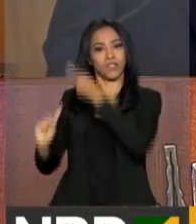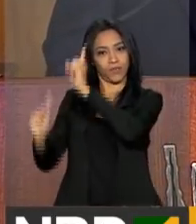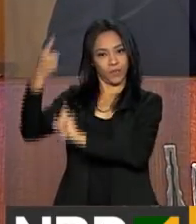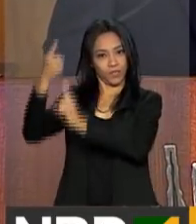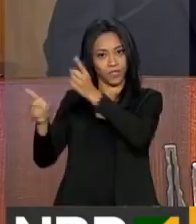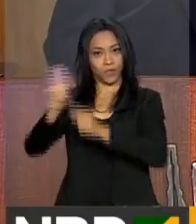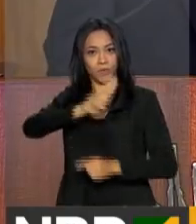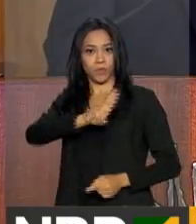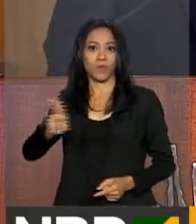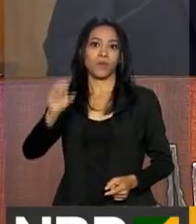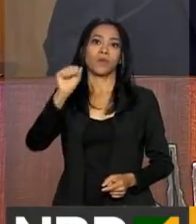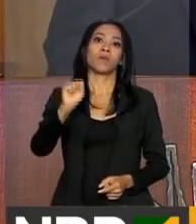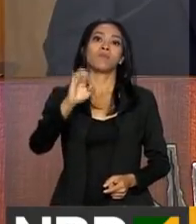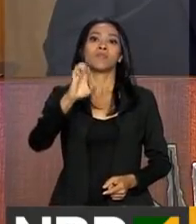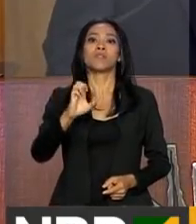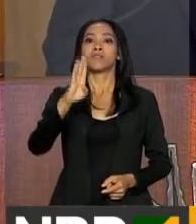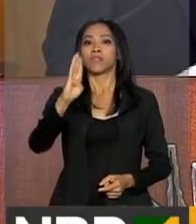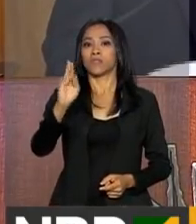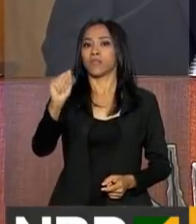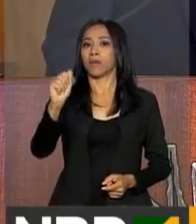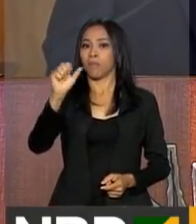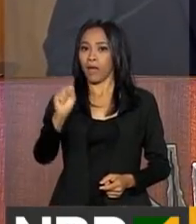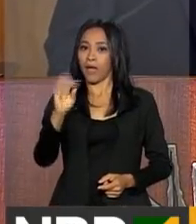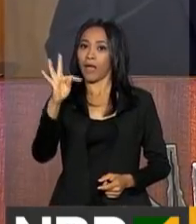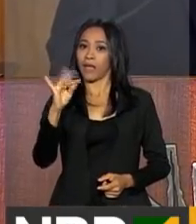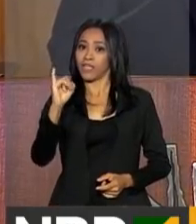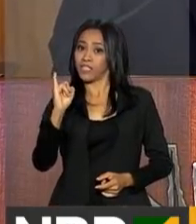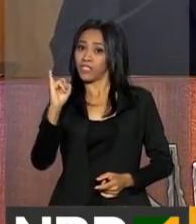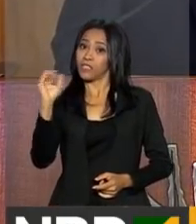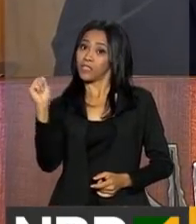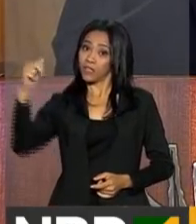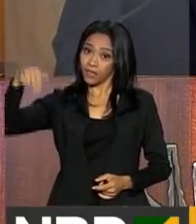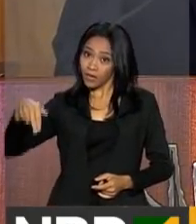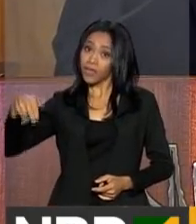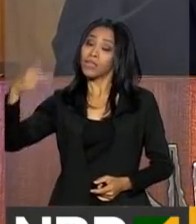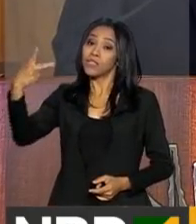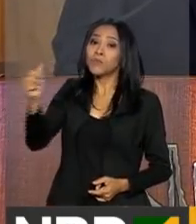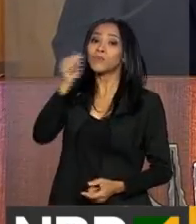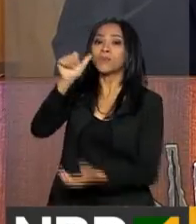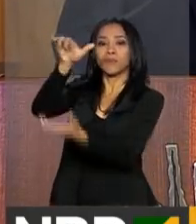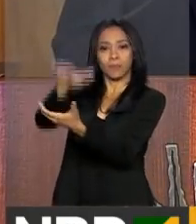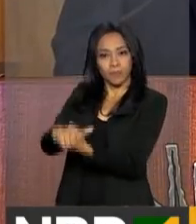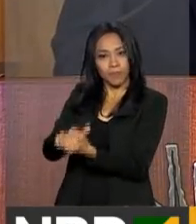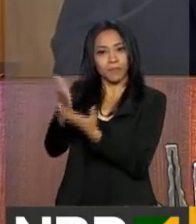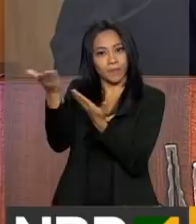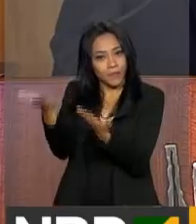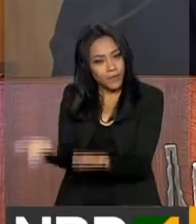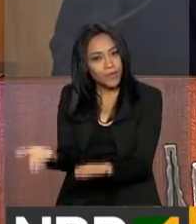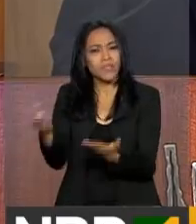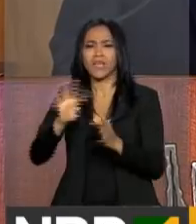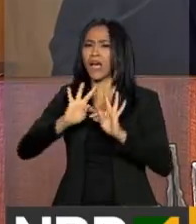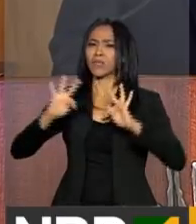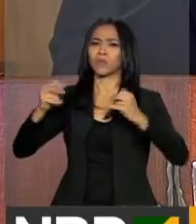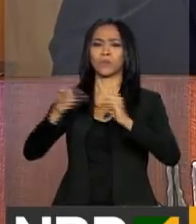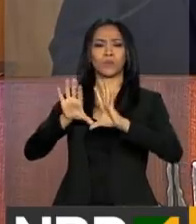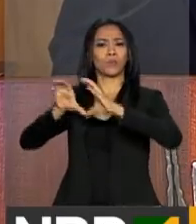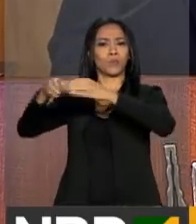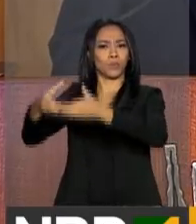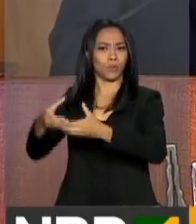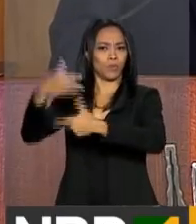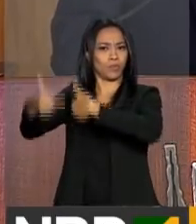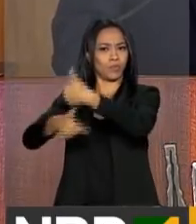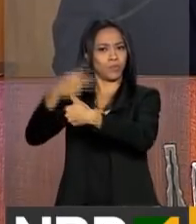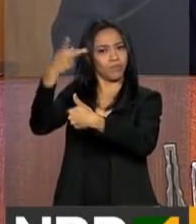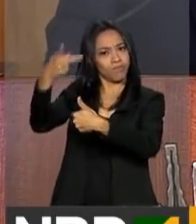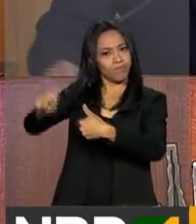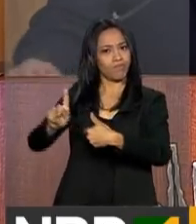Piñera, e a sua senhora. Nossas boas-vindas, mais uma vez, a toda a delegação chilena. E quero